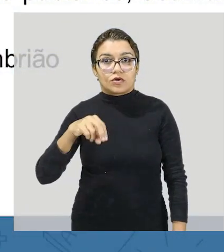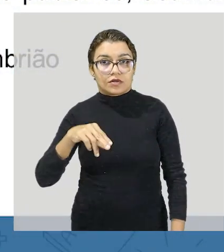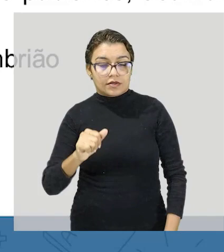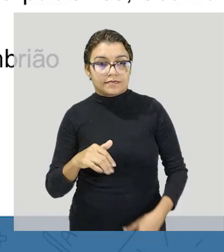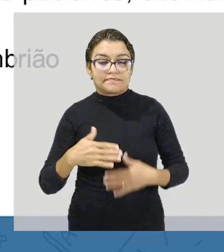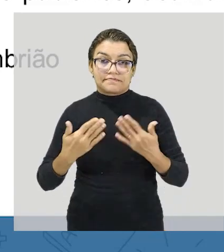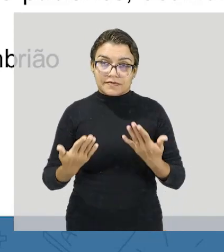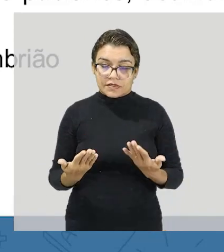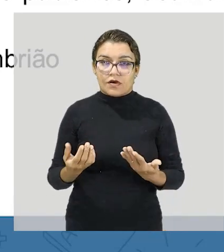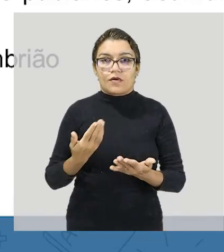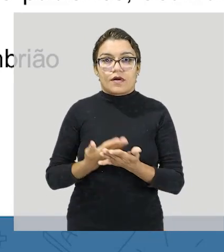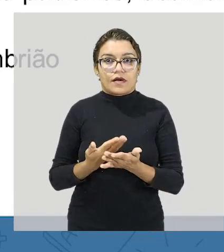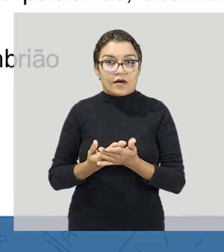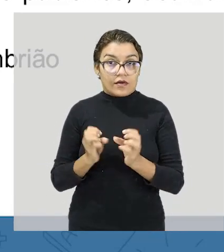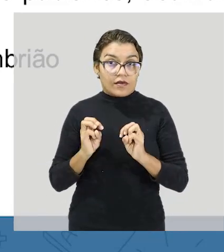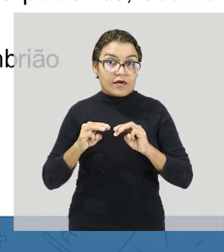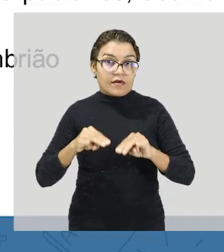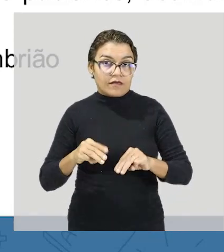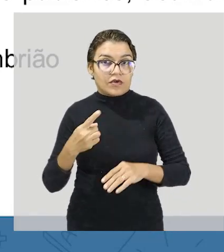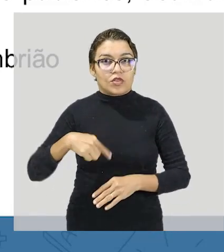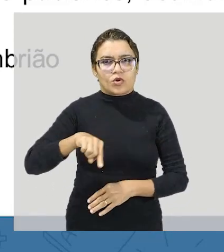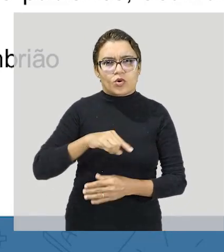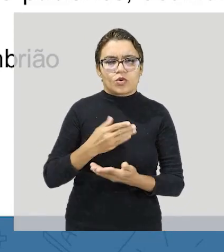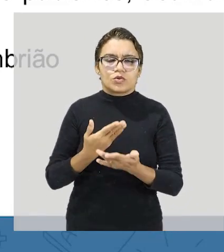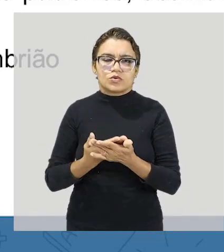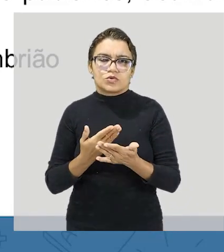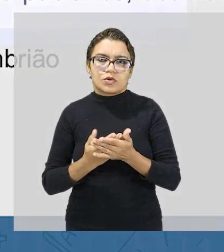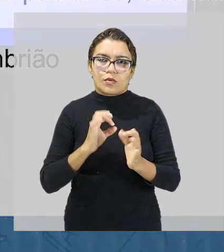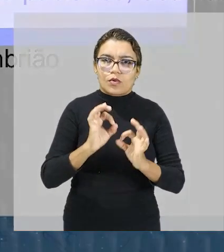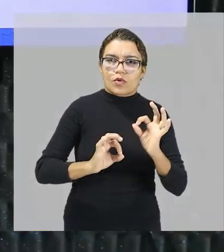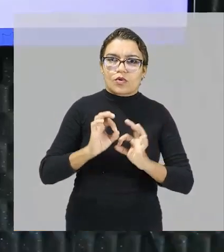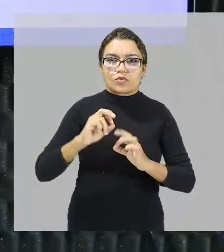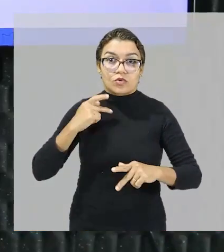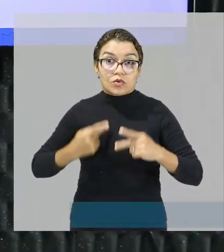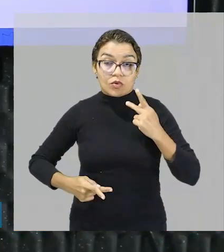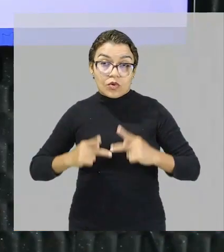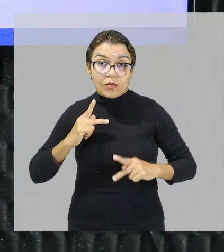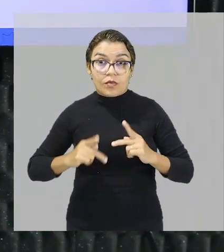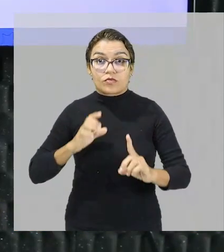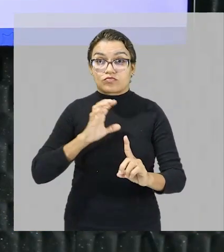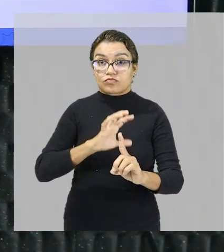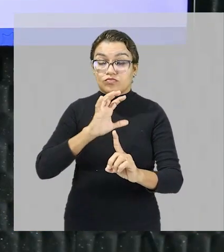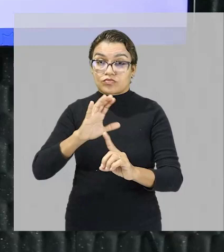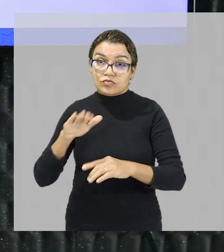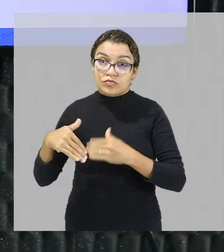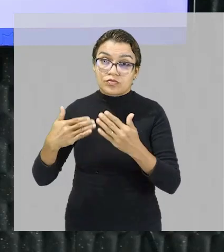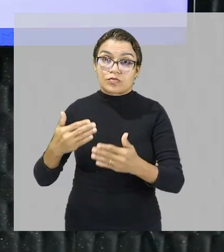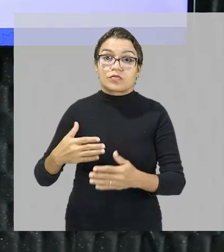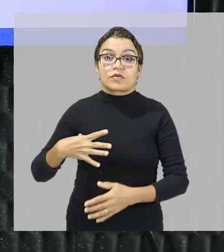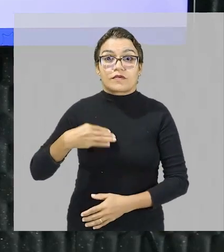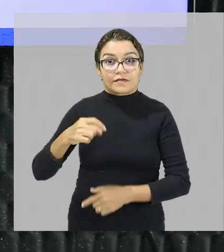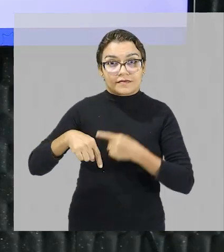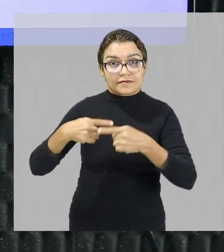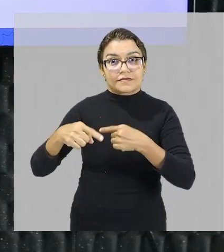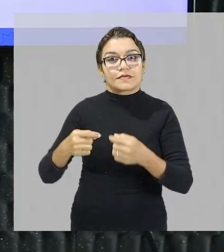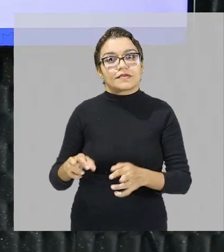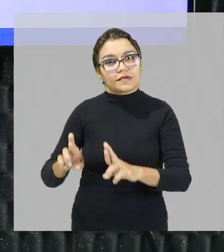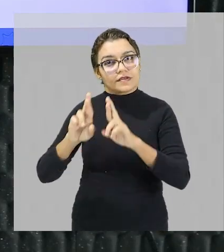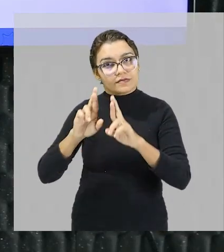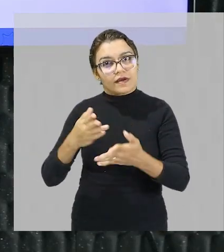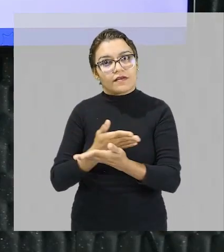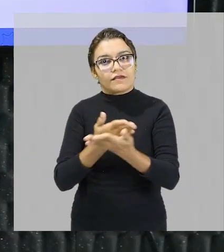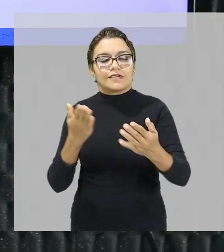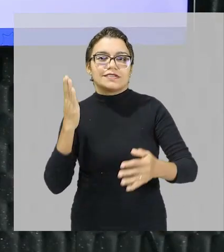isso, pessoal. A gente viu aqui um pouco sobre controle hormonal, que influencia o processo reprodutivo. Espero que vocês